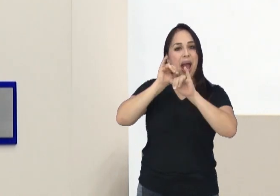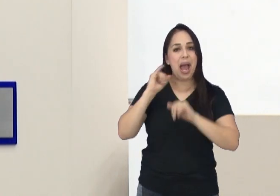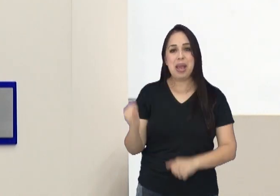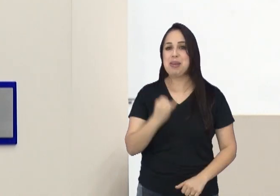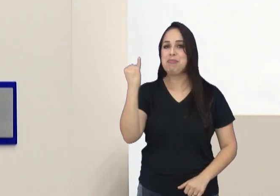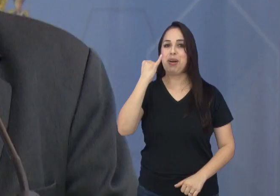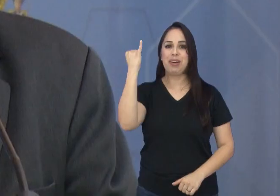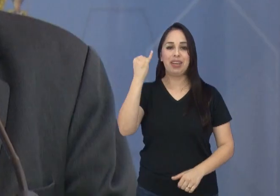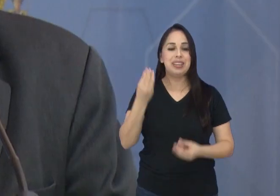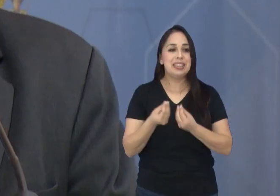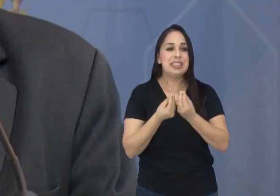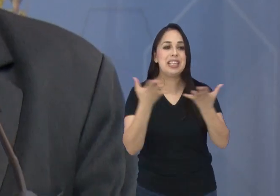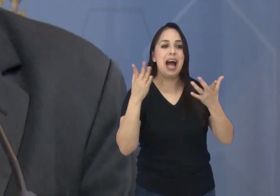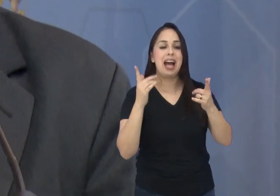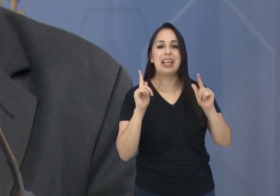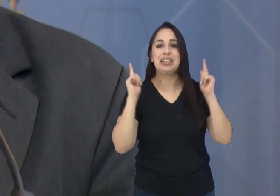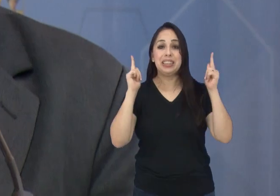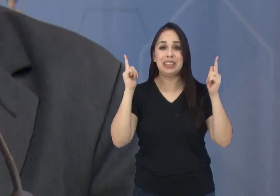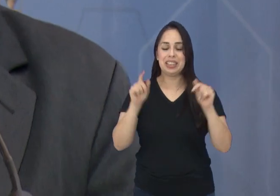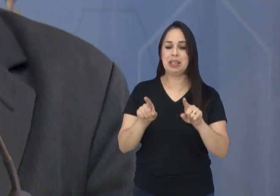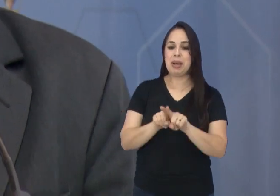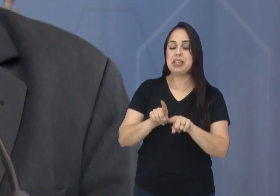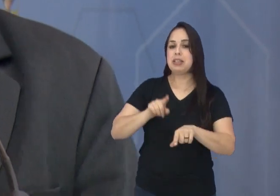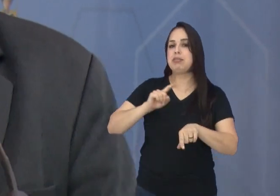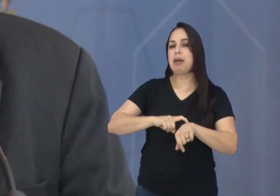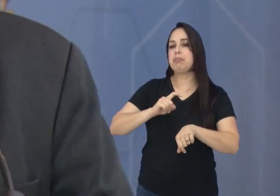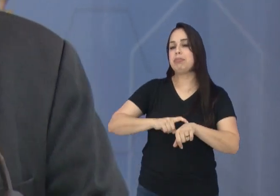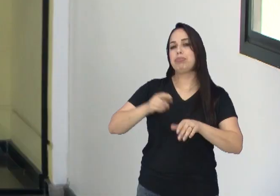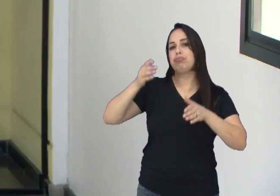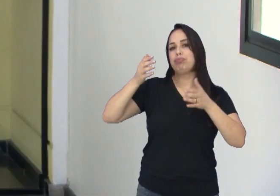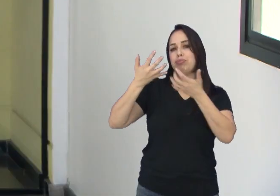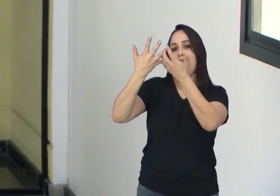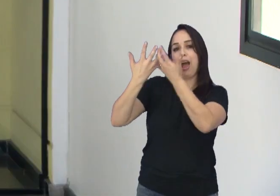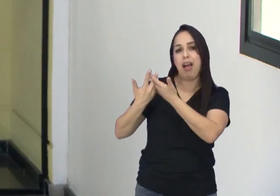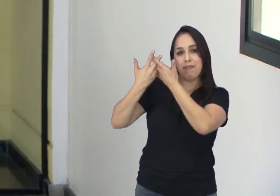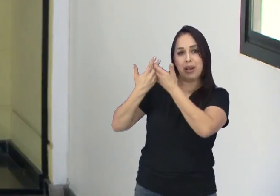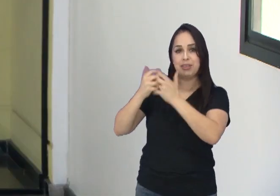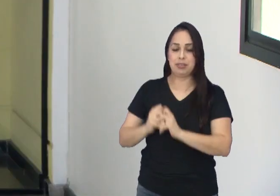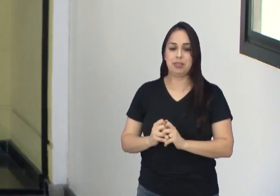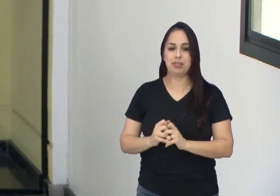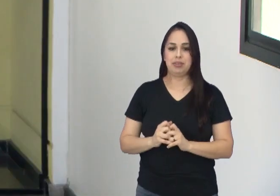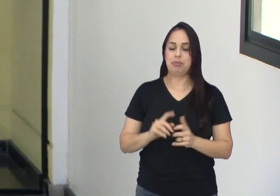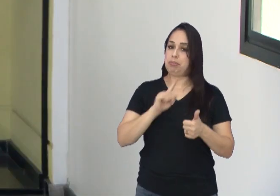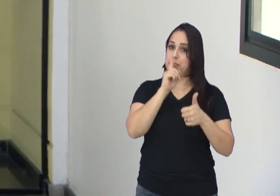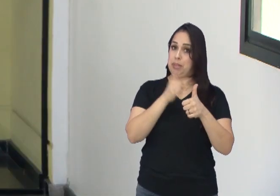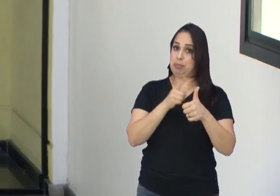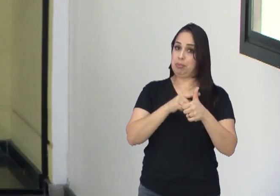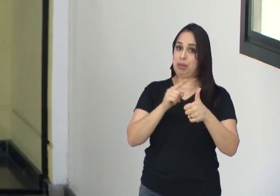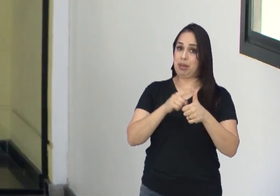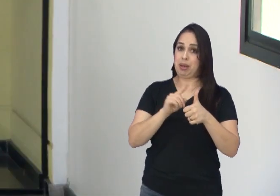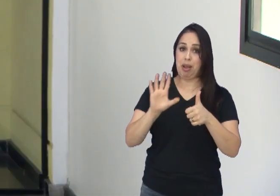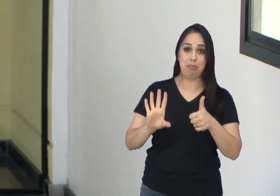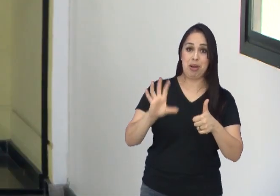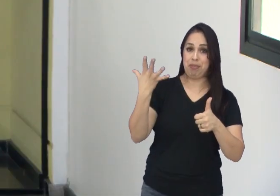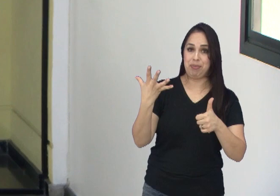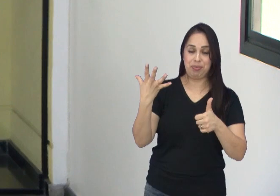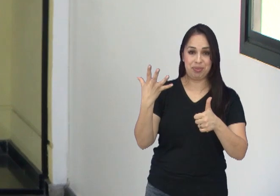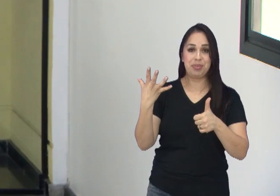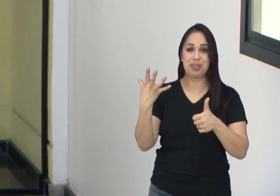aos moradores, mas também um momento de reflexão. Primeiro que é uma comemoração, então